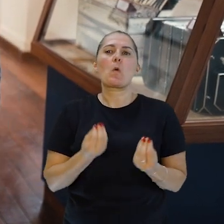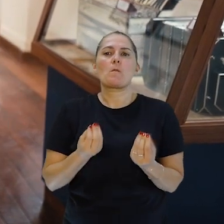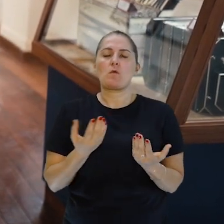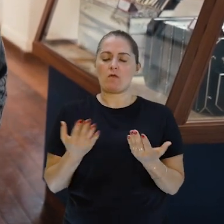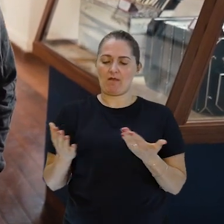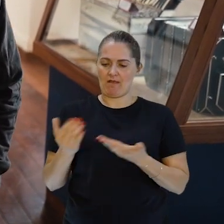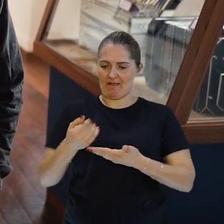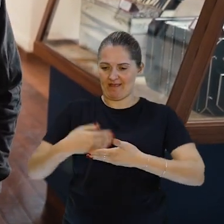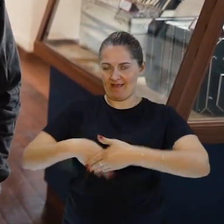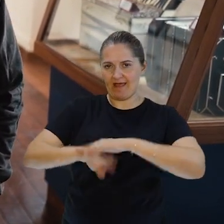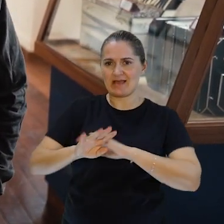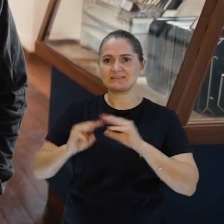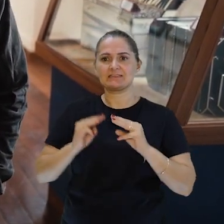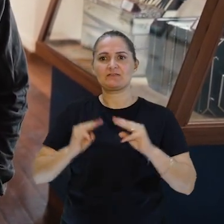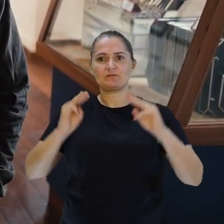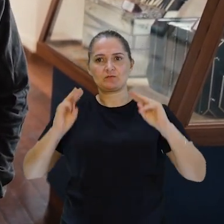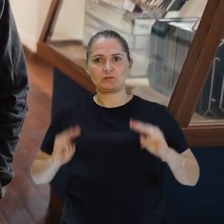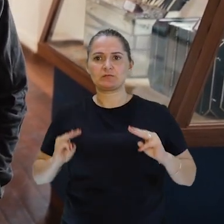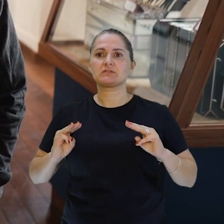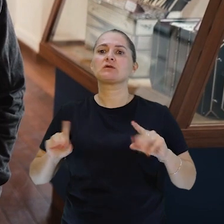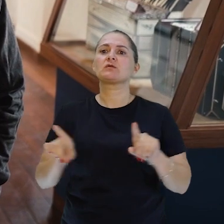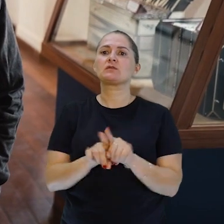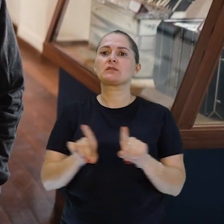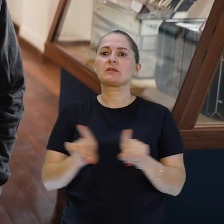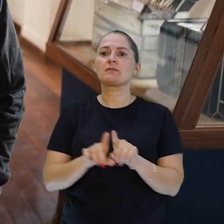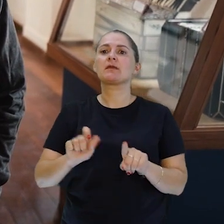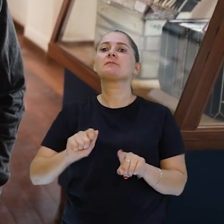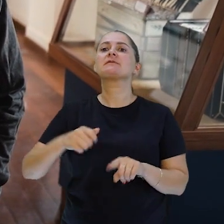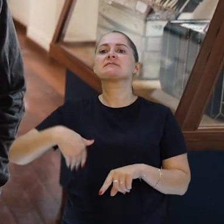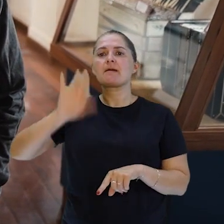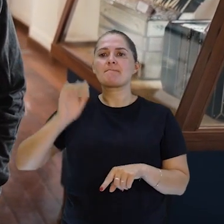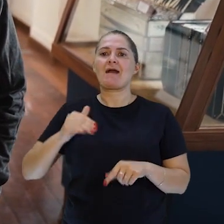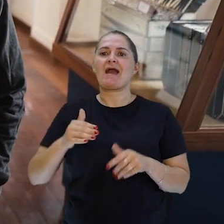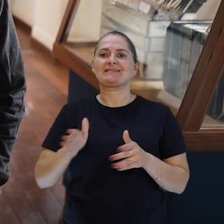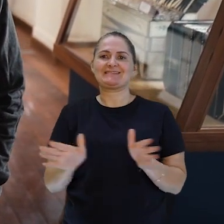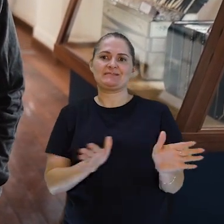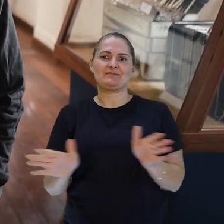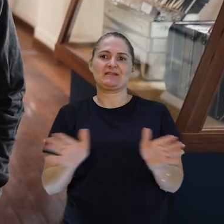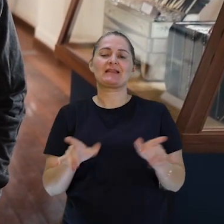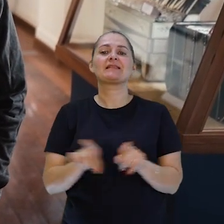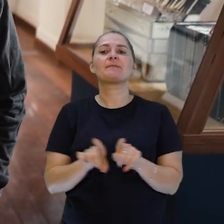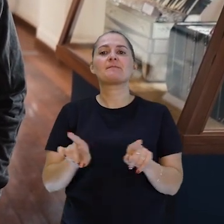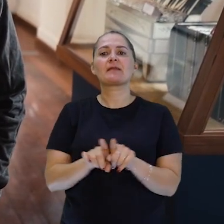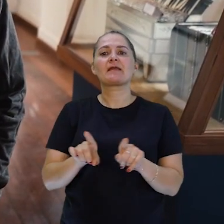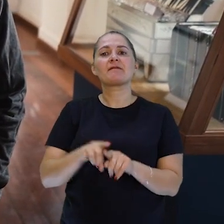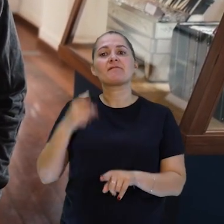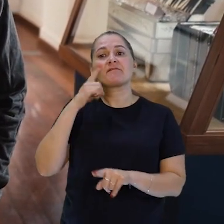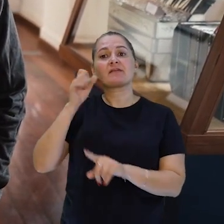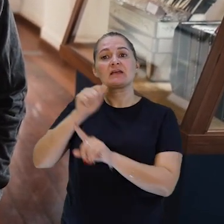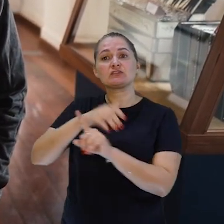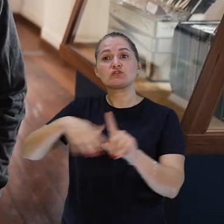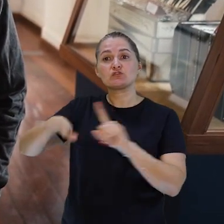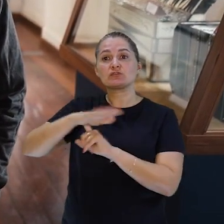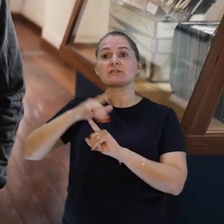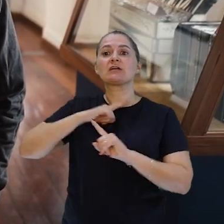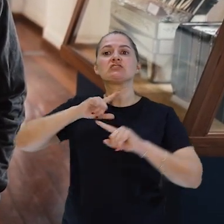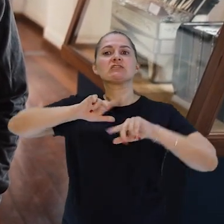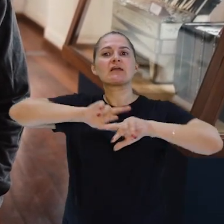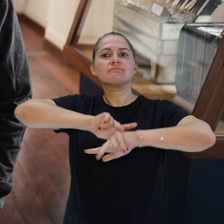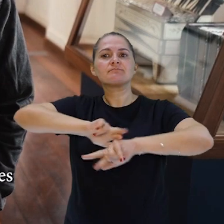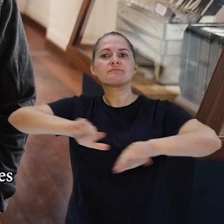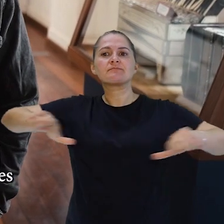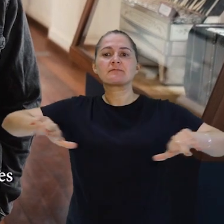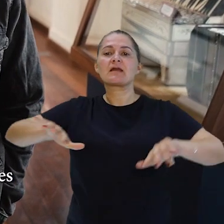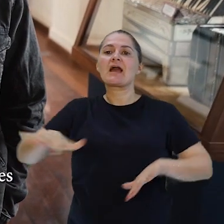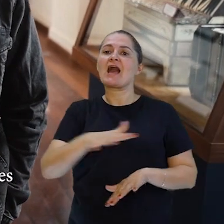de como os acervos nos museus eles precisam ter também um pouco mais de acessibilidade, né? A gente tem que prestar atenção que a sociedade ela é bem